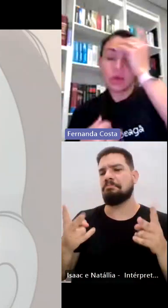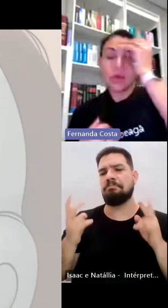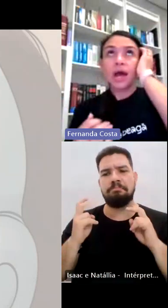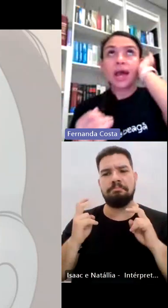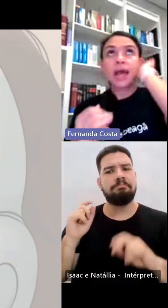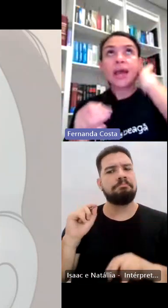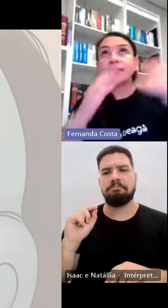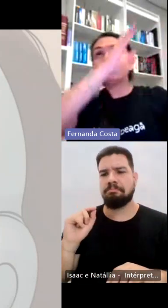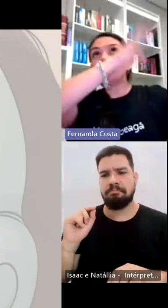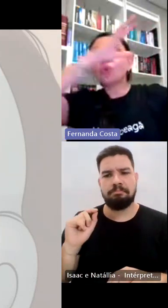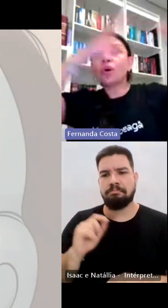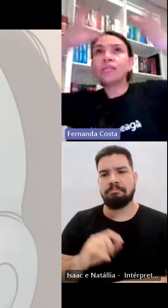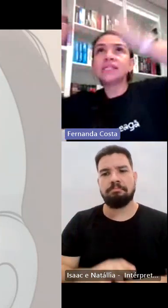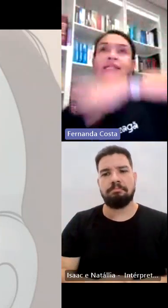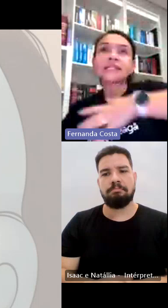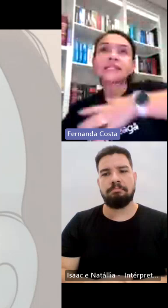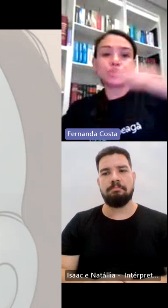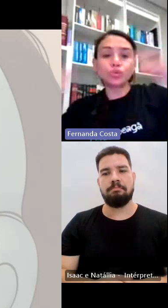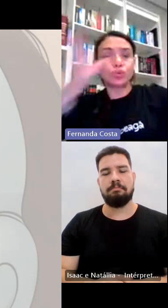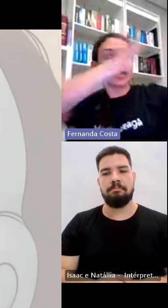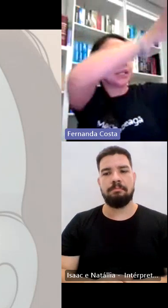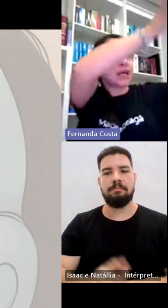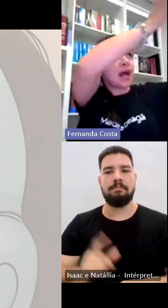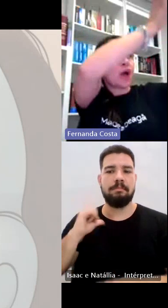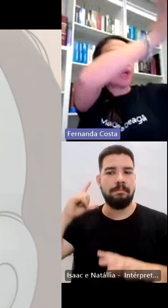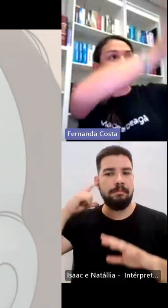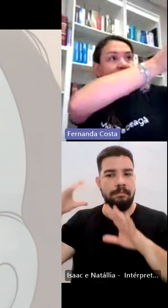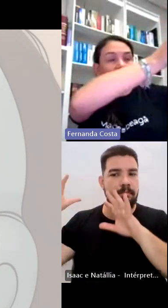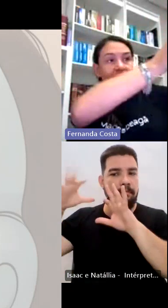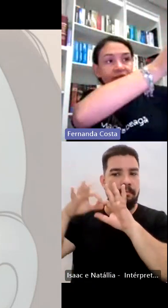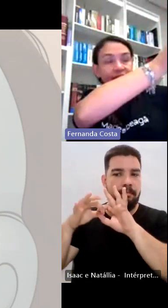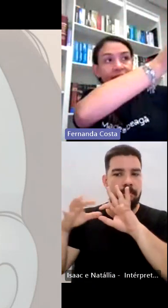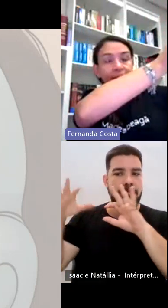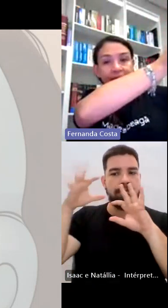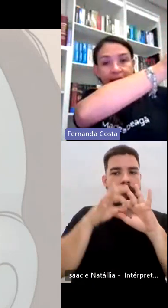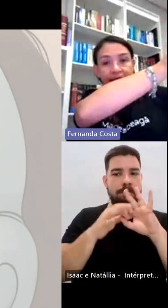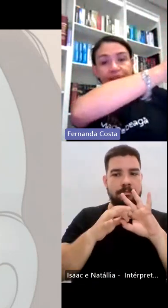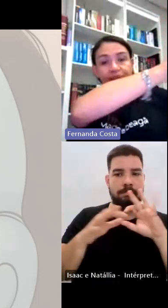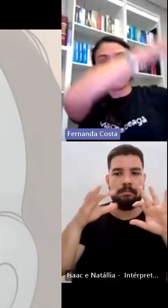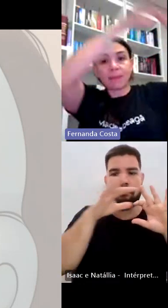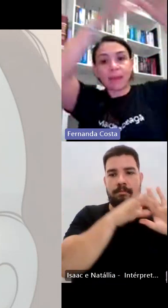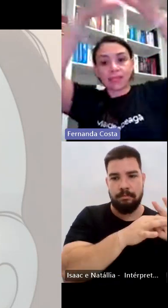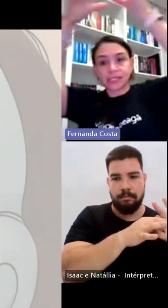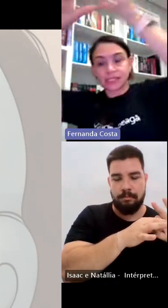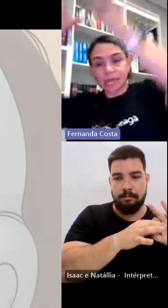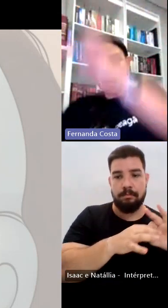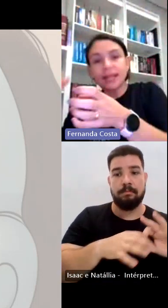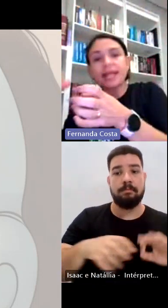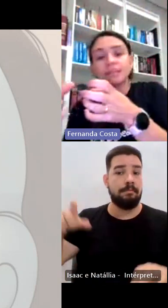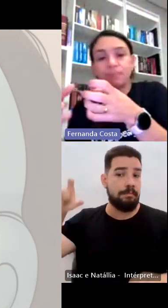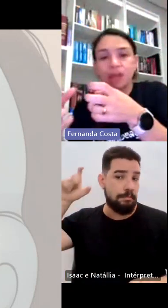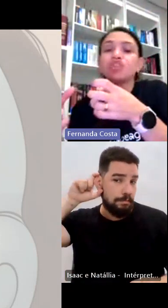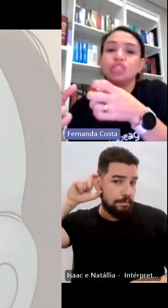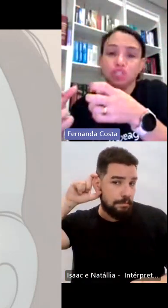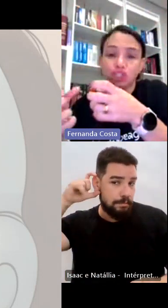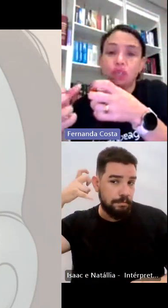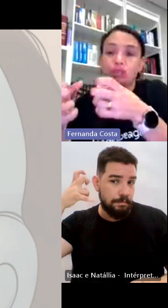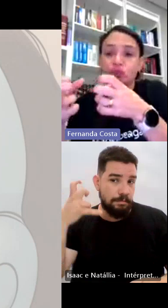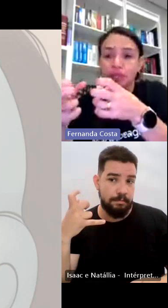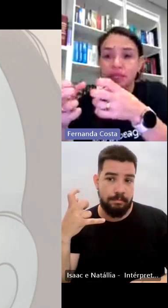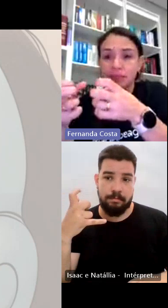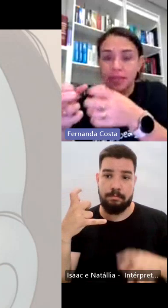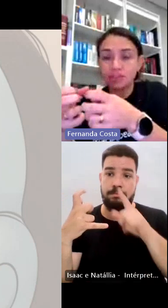função de todas essas estruturas? A orelha externa vai captar, vai passar para essa parte que a